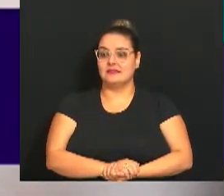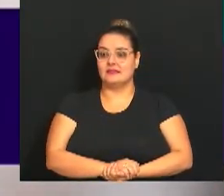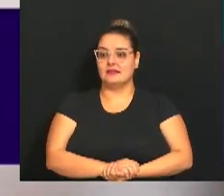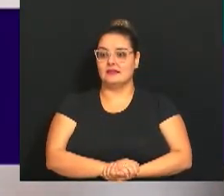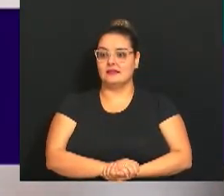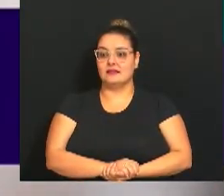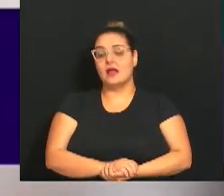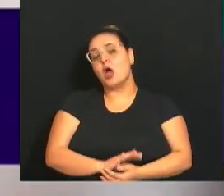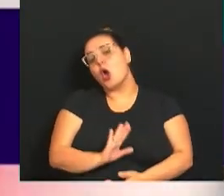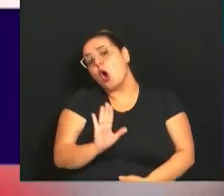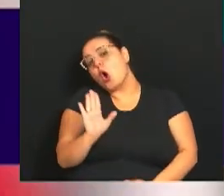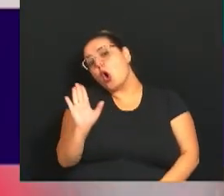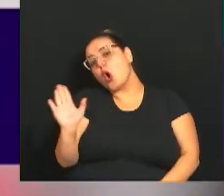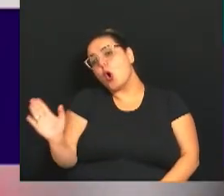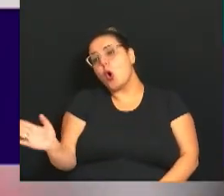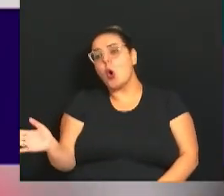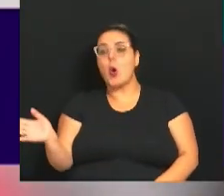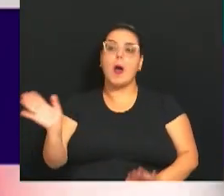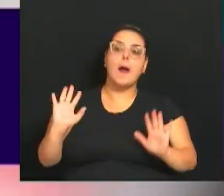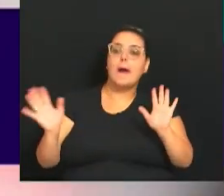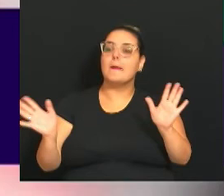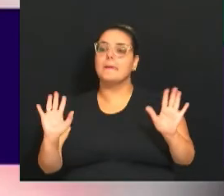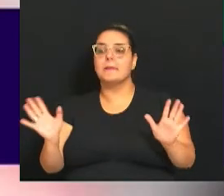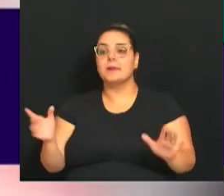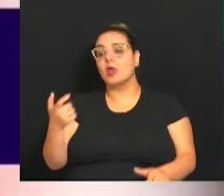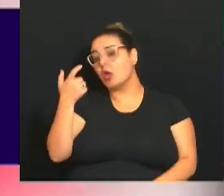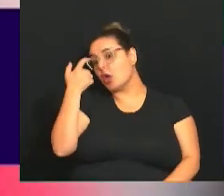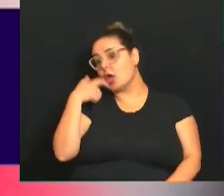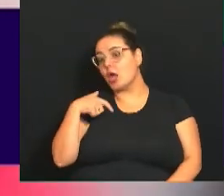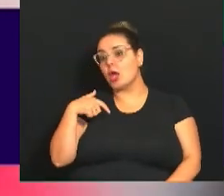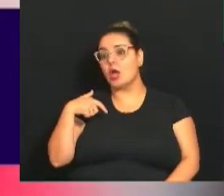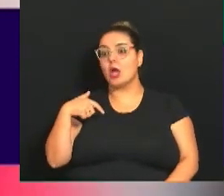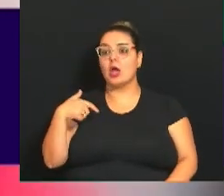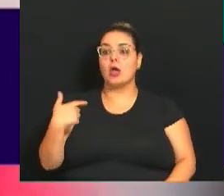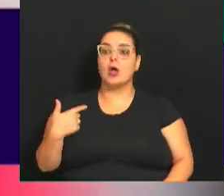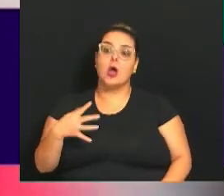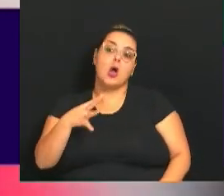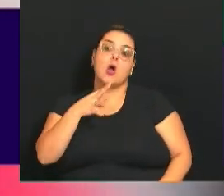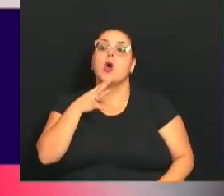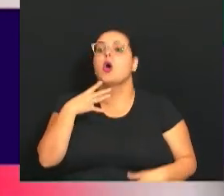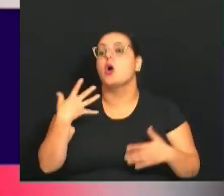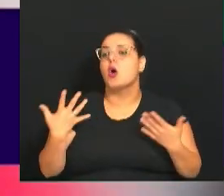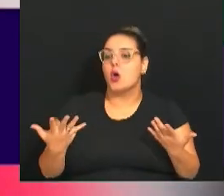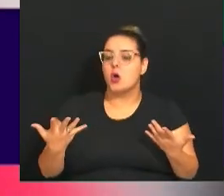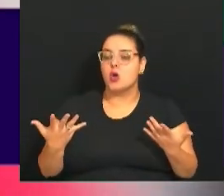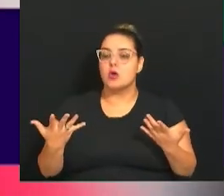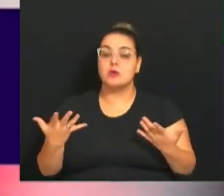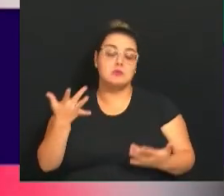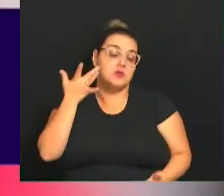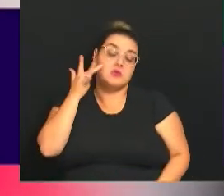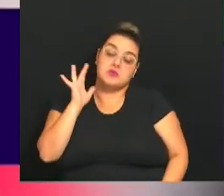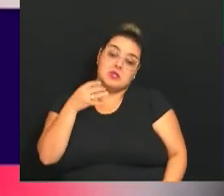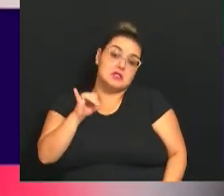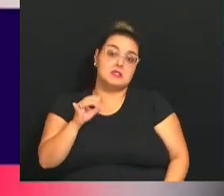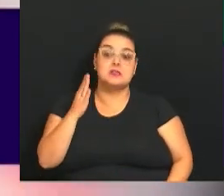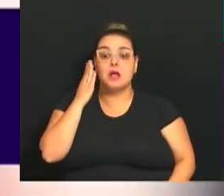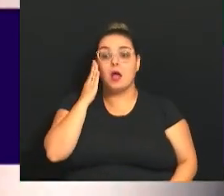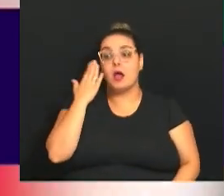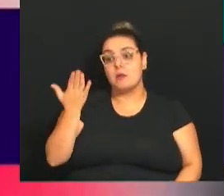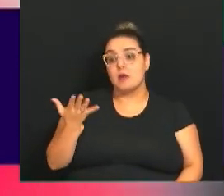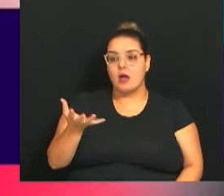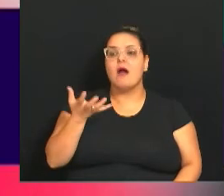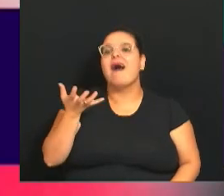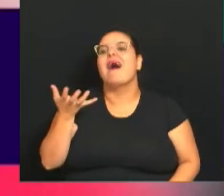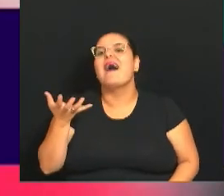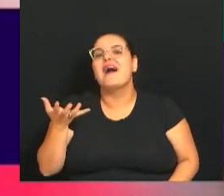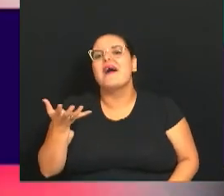Oi, gente, Nestor aqui, o piado com os separadores. Não sei se vocês sabem, mas eu quero ser uma